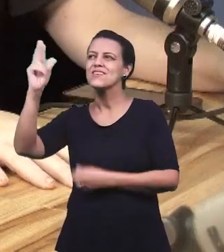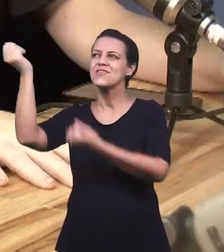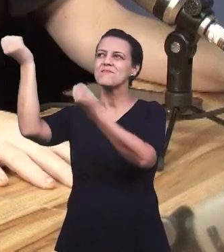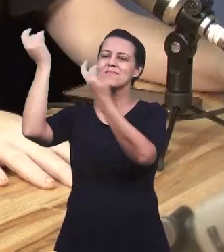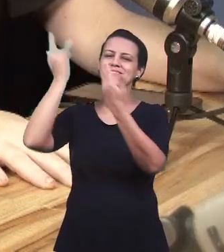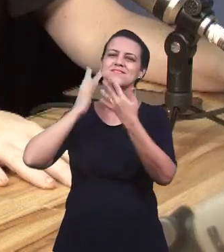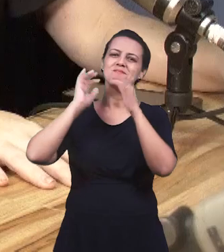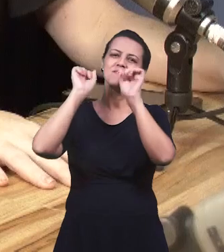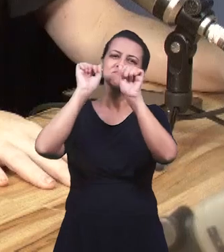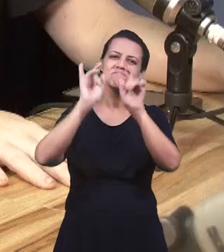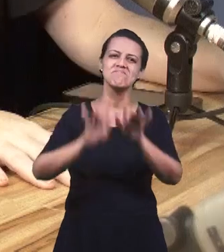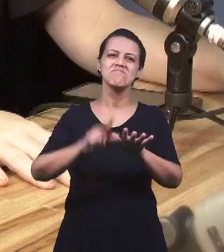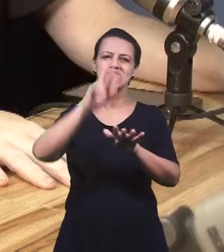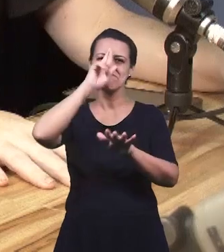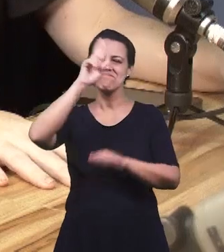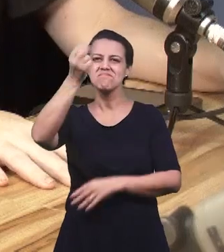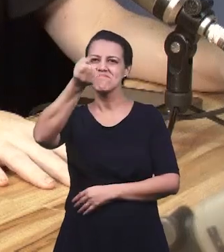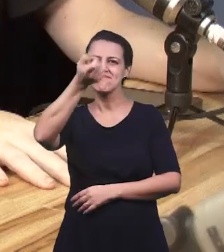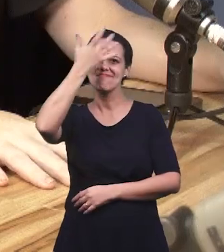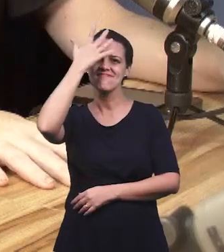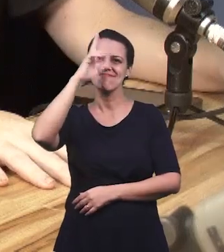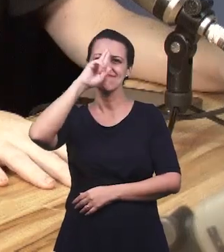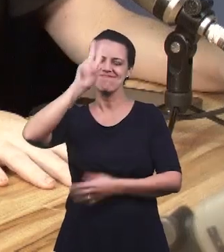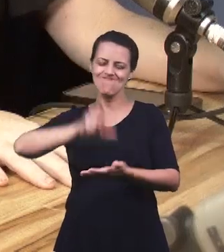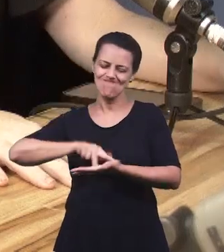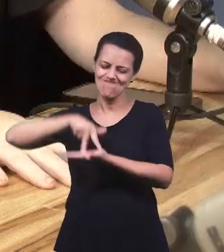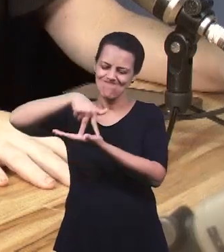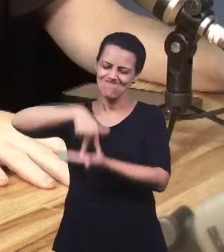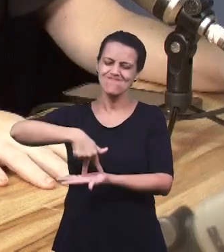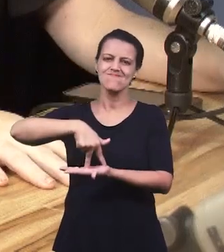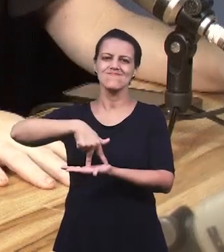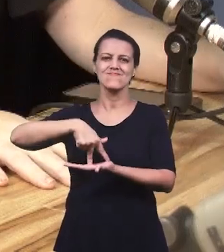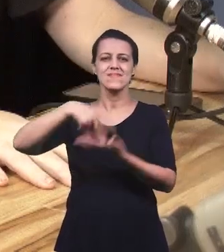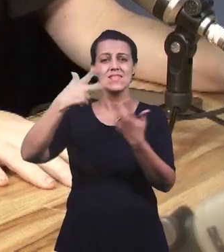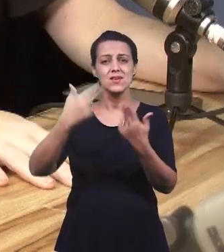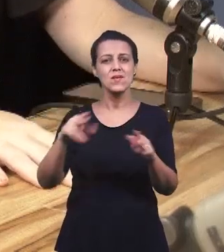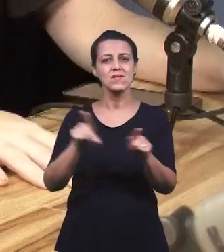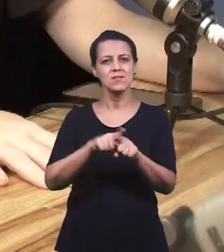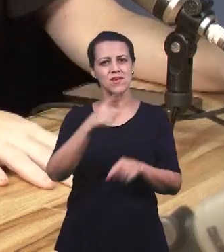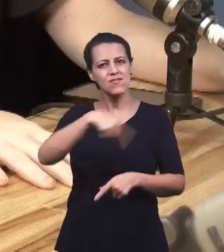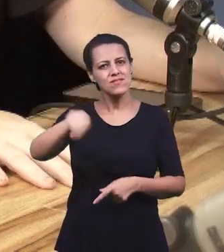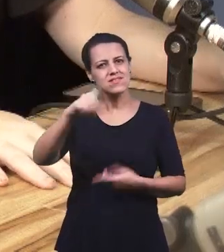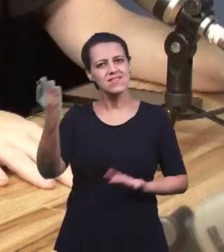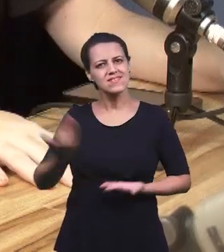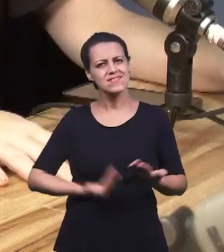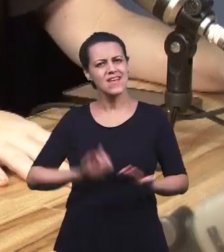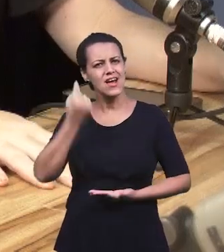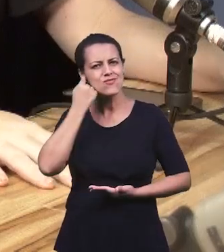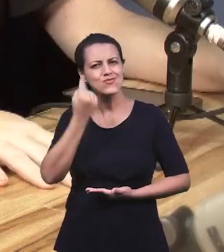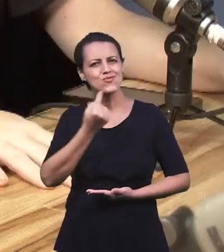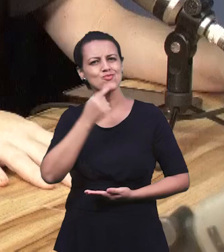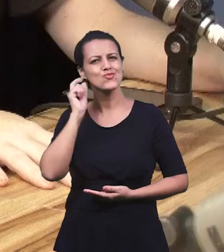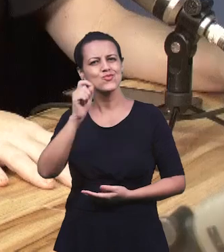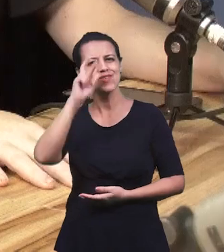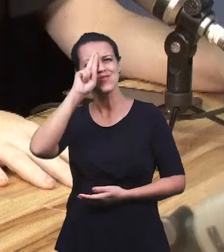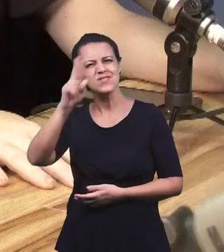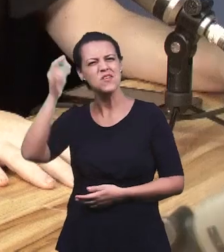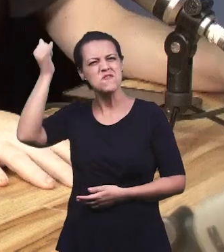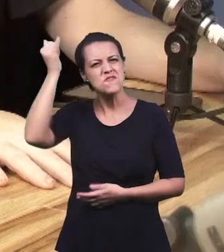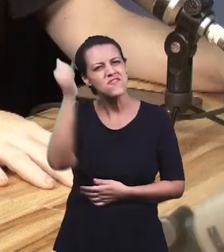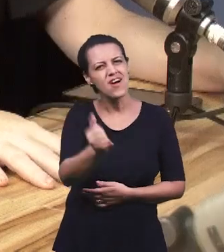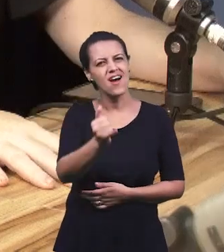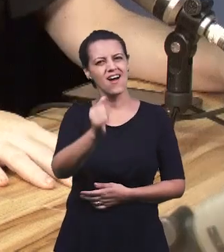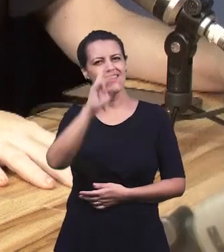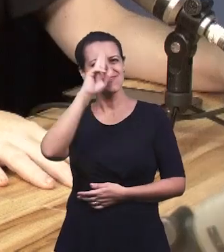Senhor nos dá graça, o Senhor nos sustenta, assim como tem sustentado os nossos irmãos surdos, que têm ouvido a voz do Senhor, têm tido experiências com o